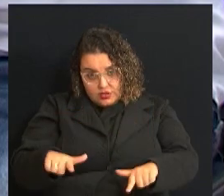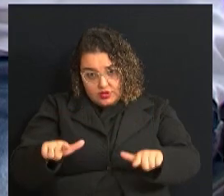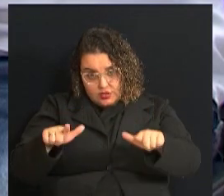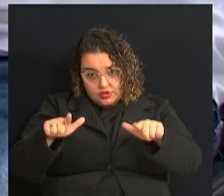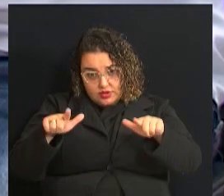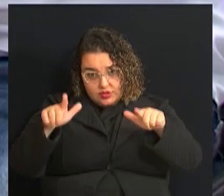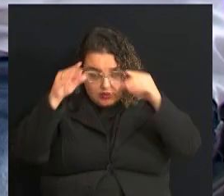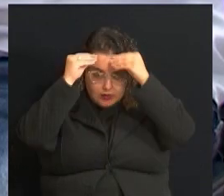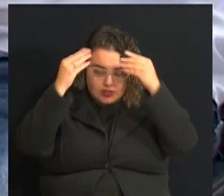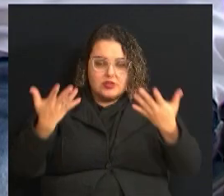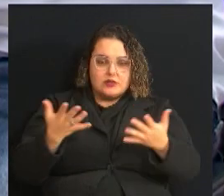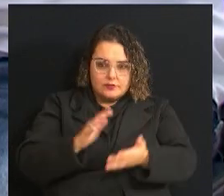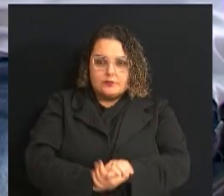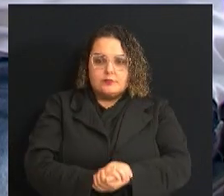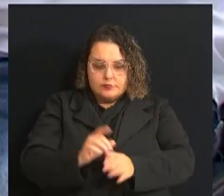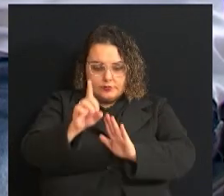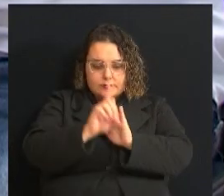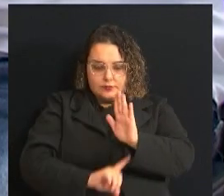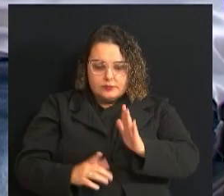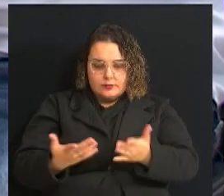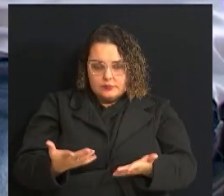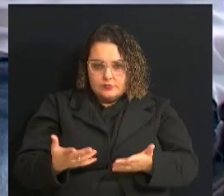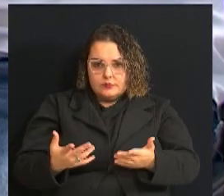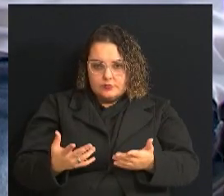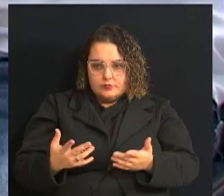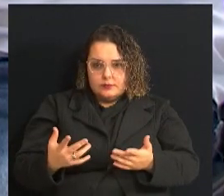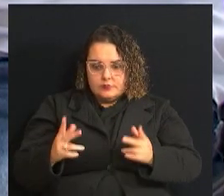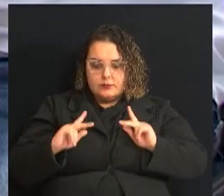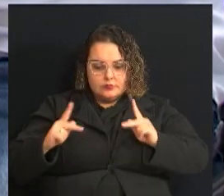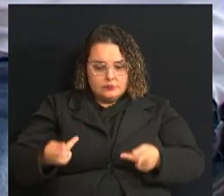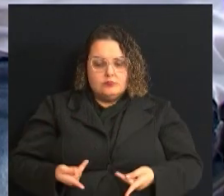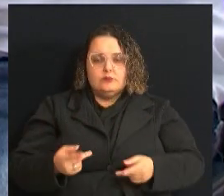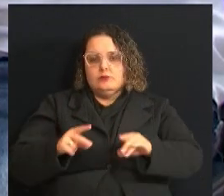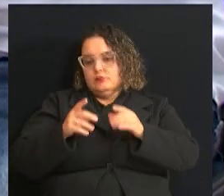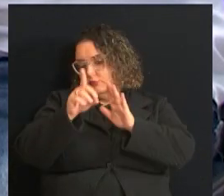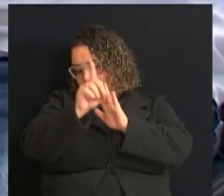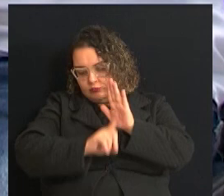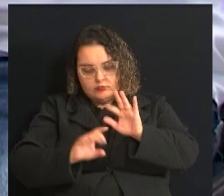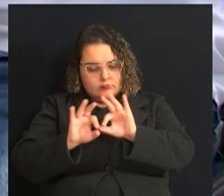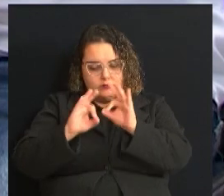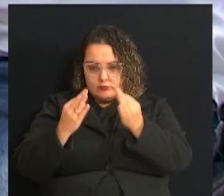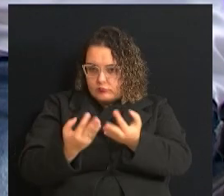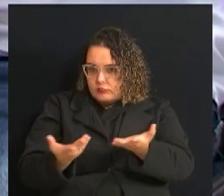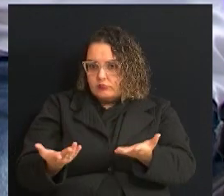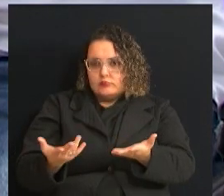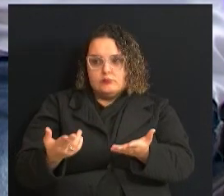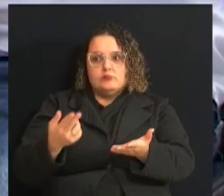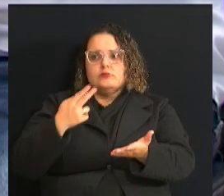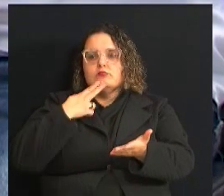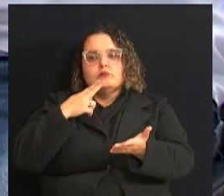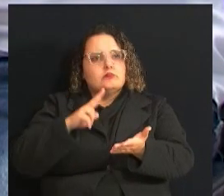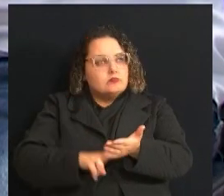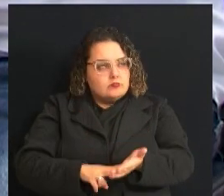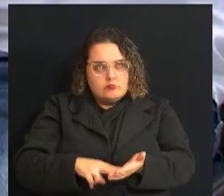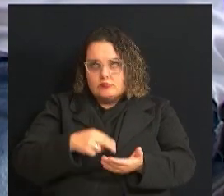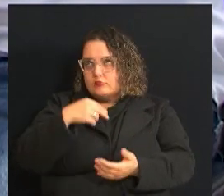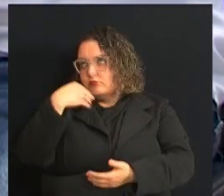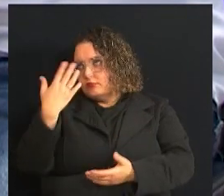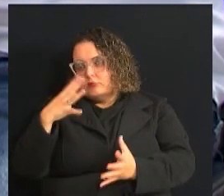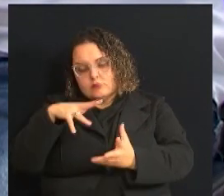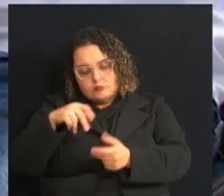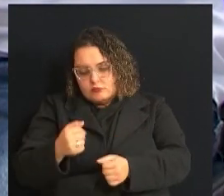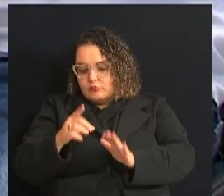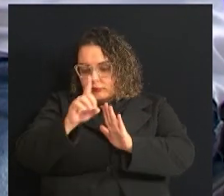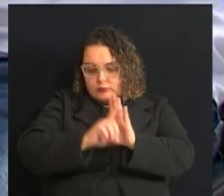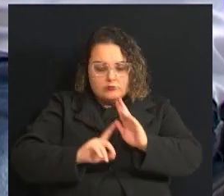das famílias, né? As famílias acabam citando documentos internacionais de proteção aos direitos humanos. Então, algo